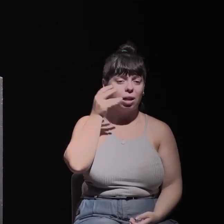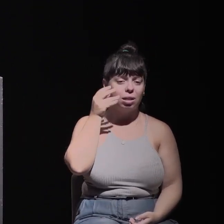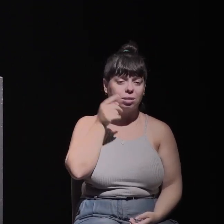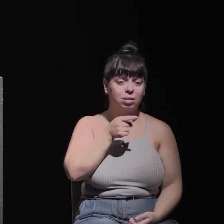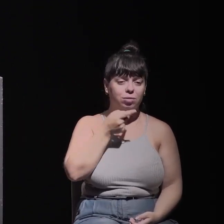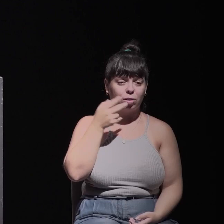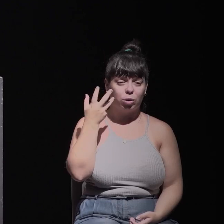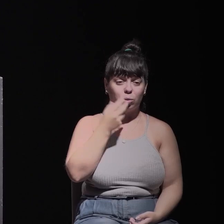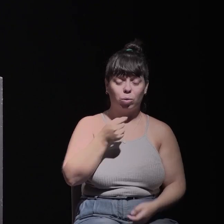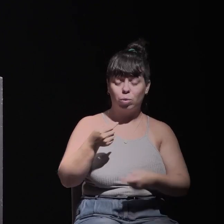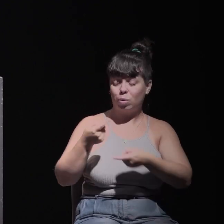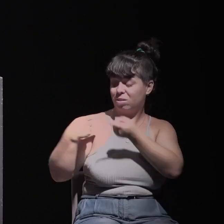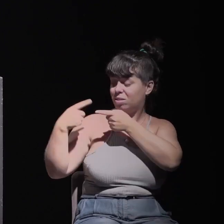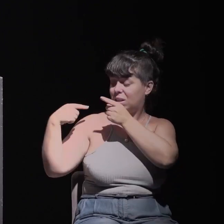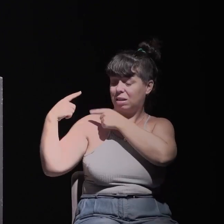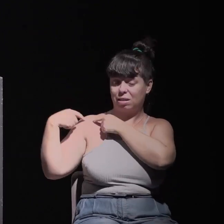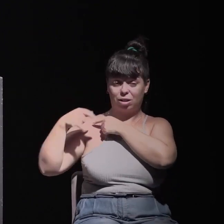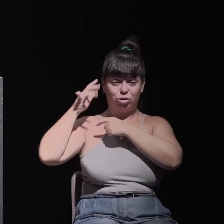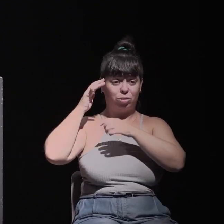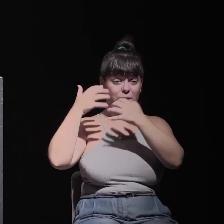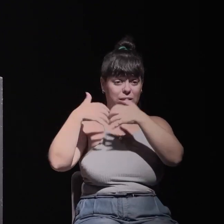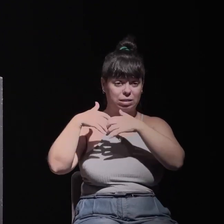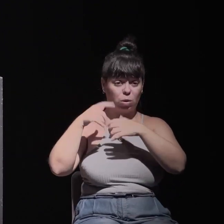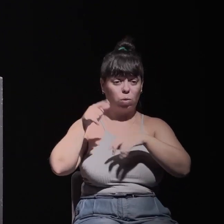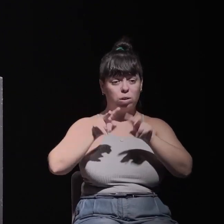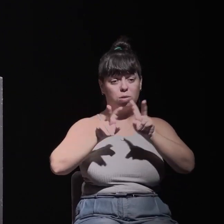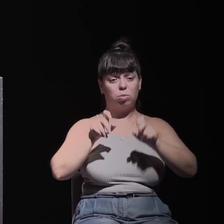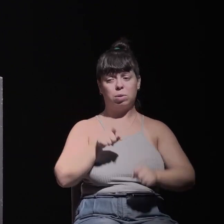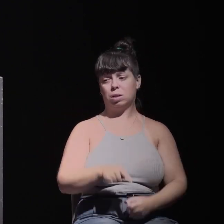sobre ancestralidade, e é disso que se trata.